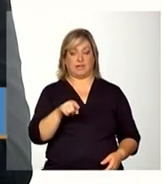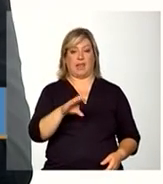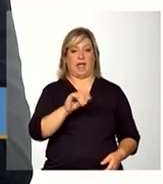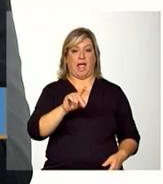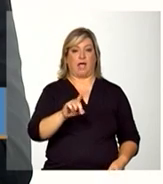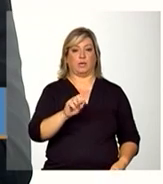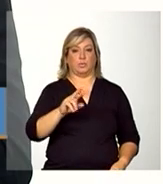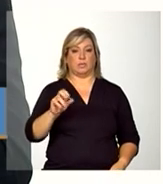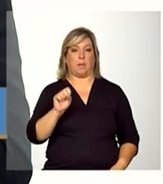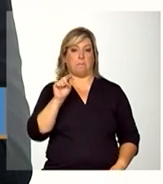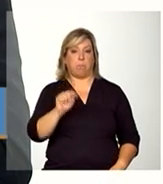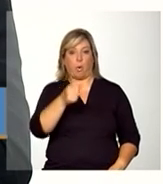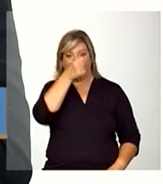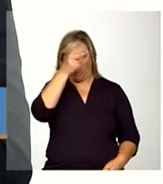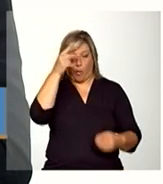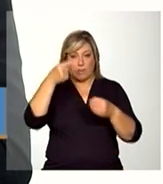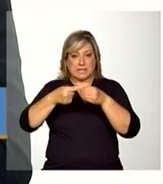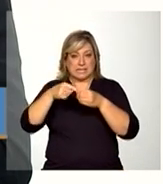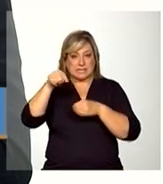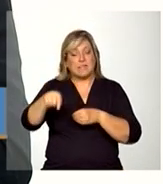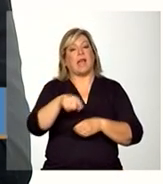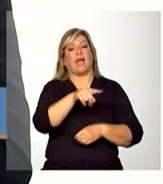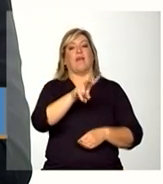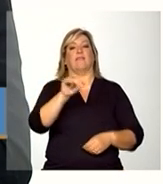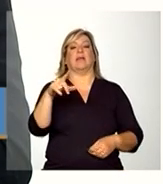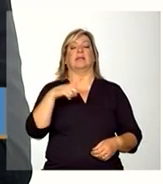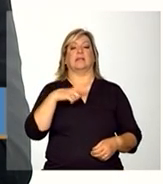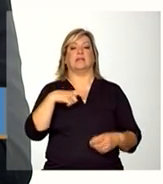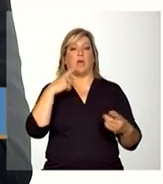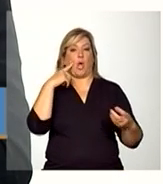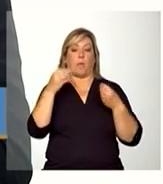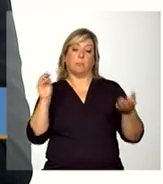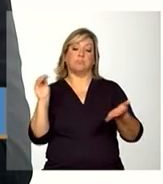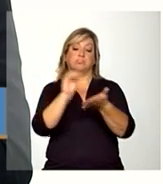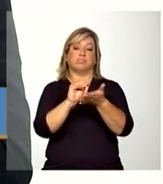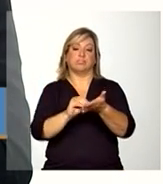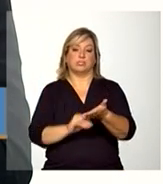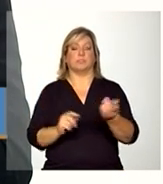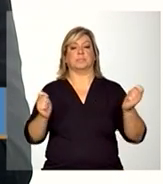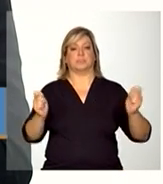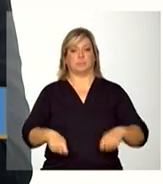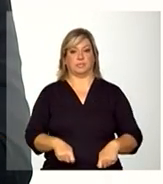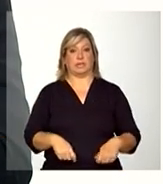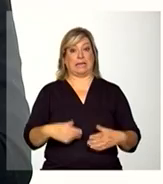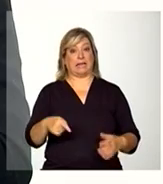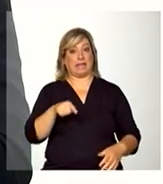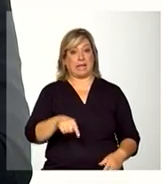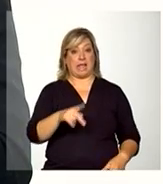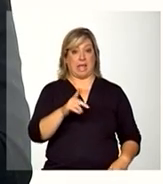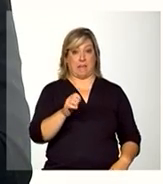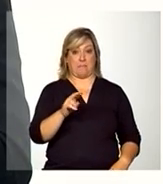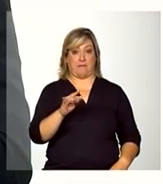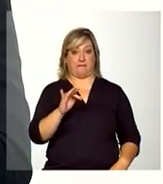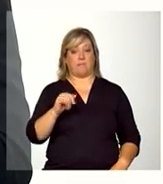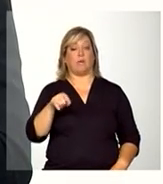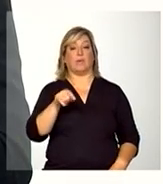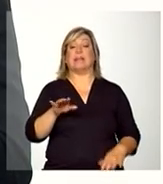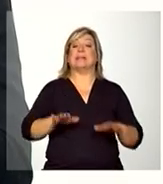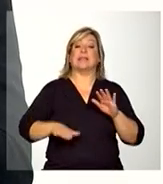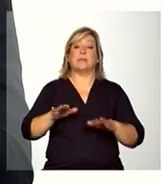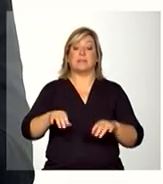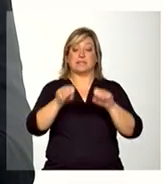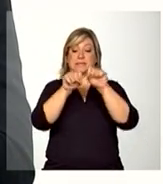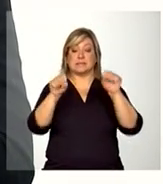ele vai ter a funcionalidade de edição de dados de inserção de dados então o perfil ele dependendo do sistema